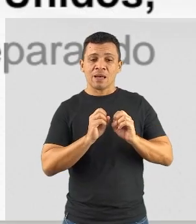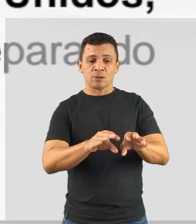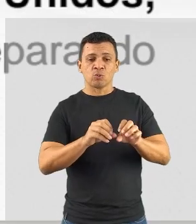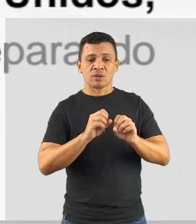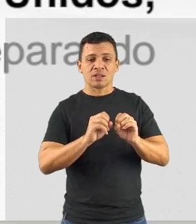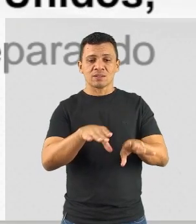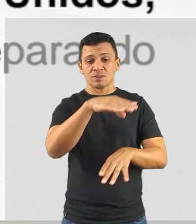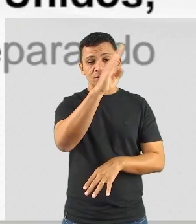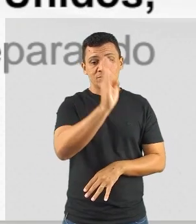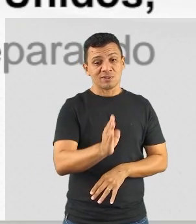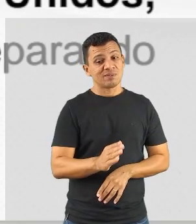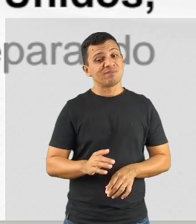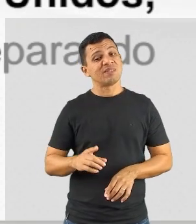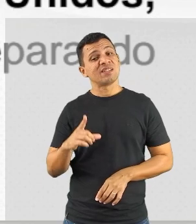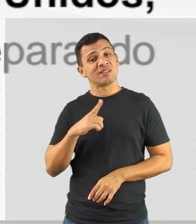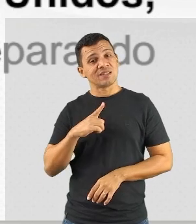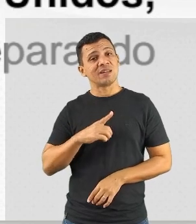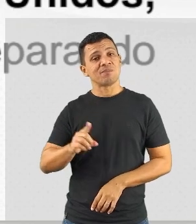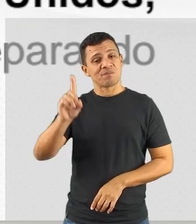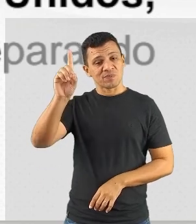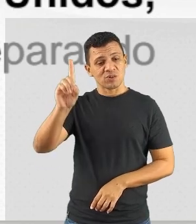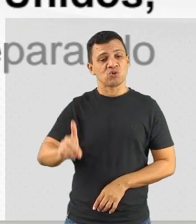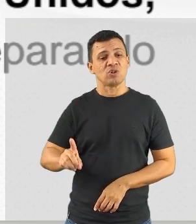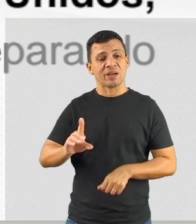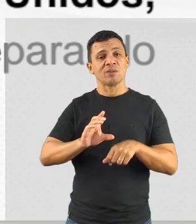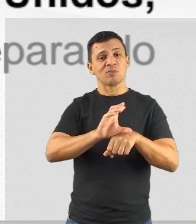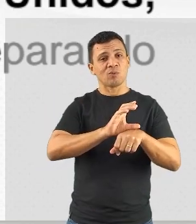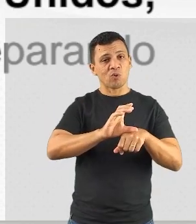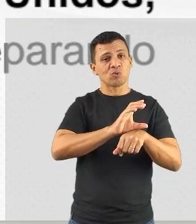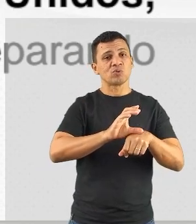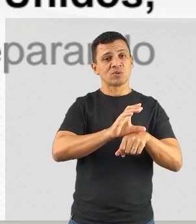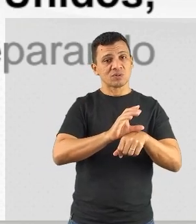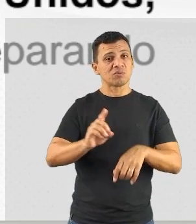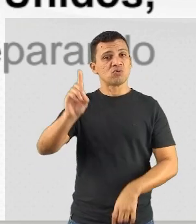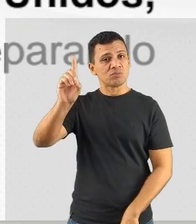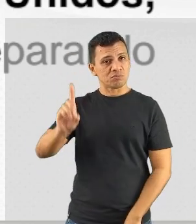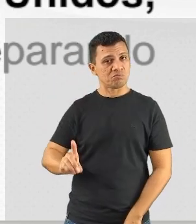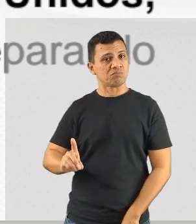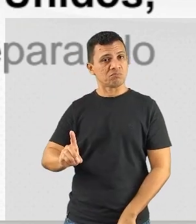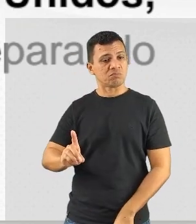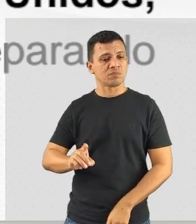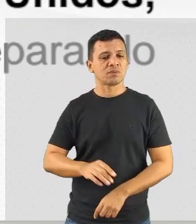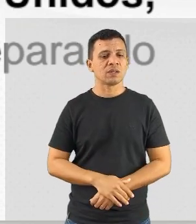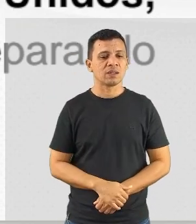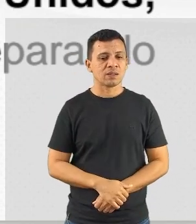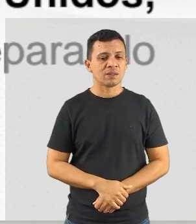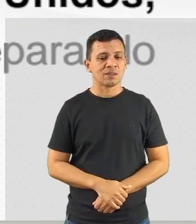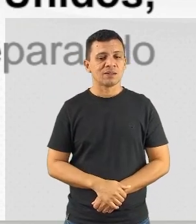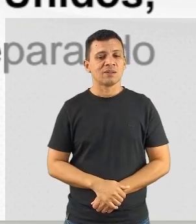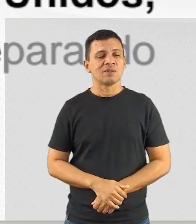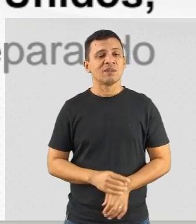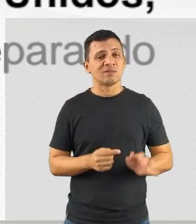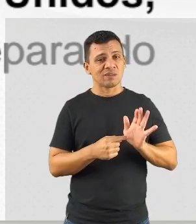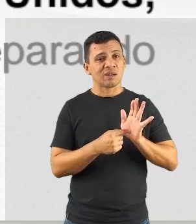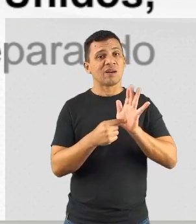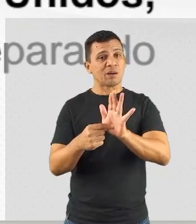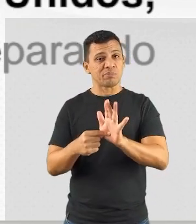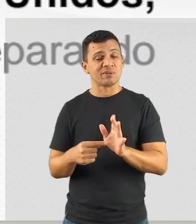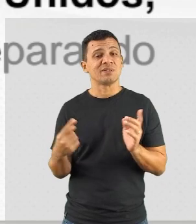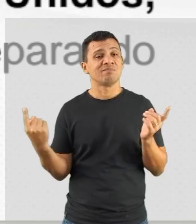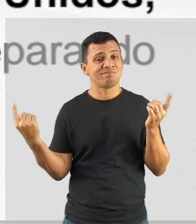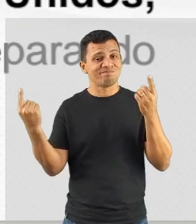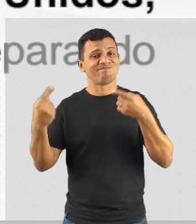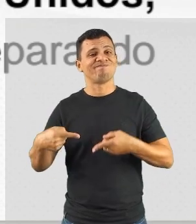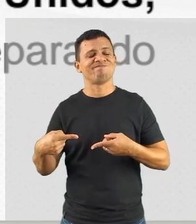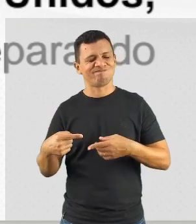no Brasil, apesar de ser um direito pela Constituição, direito garantido pela Constituição, ainda apresenta muitos